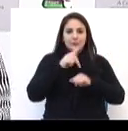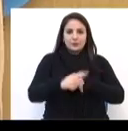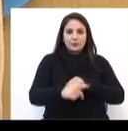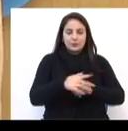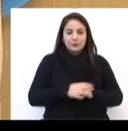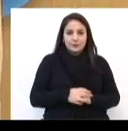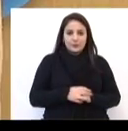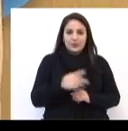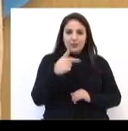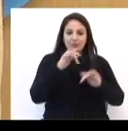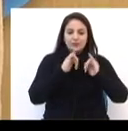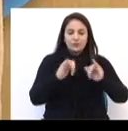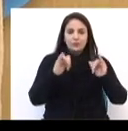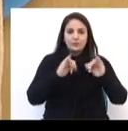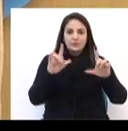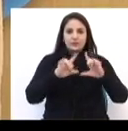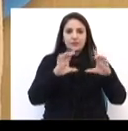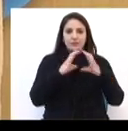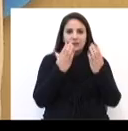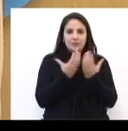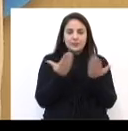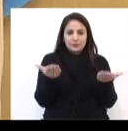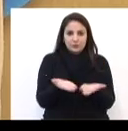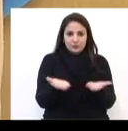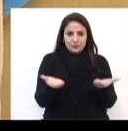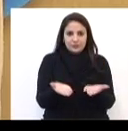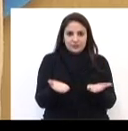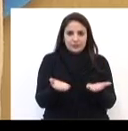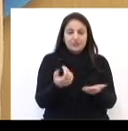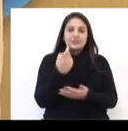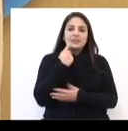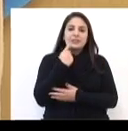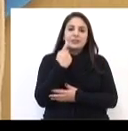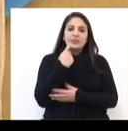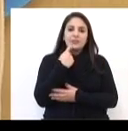Passo Fundo. E estas foram as informações do Jornal da Câmara de